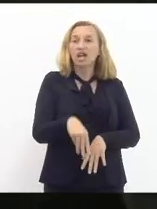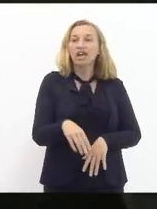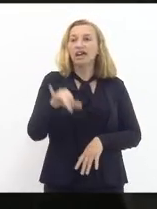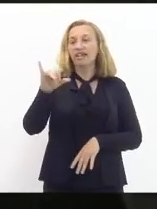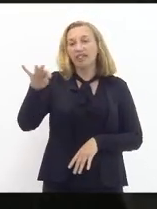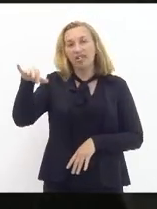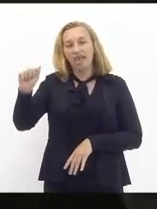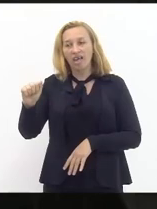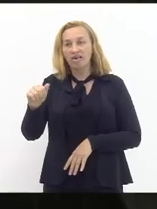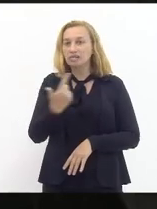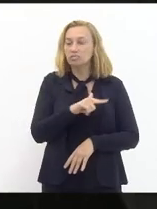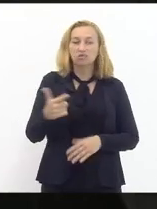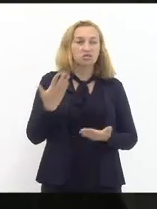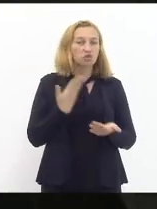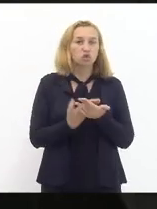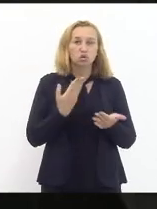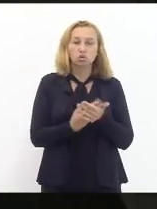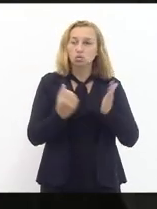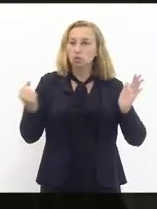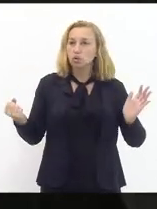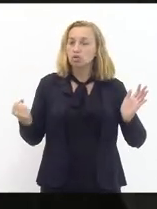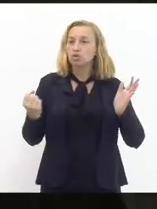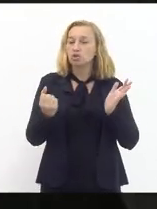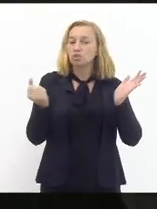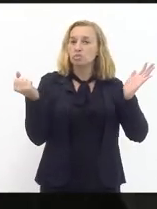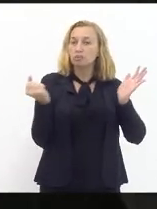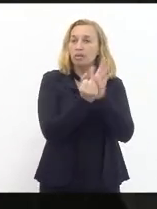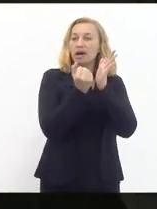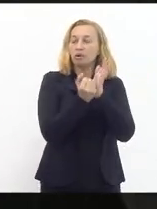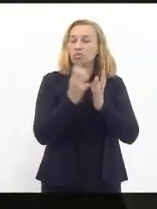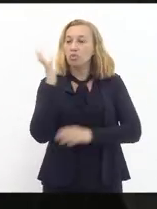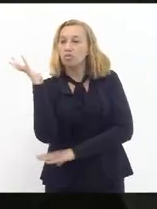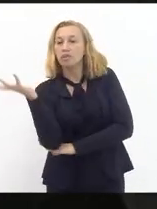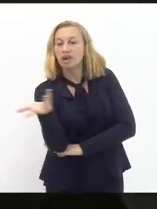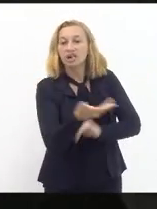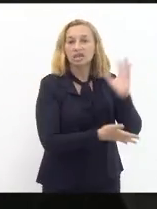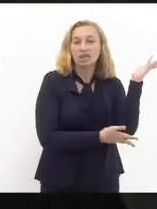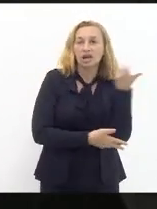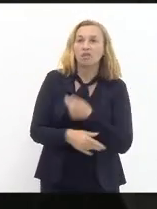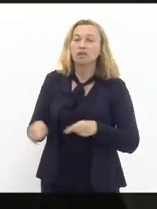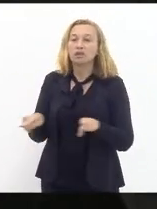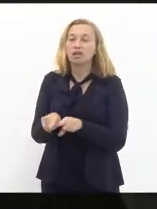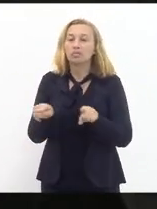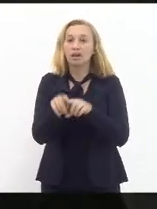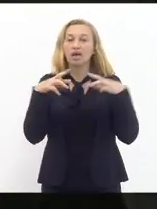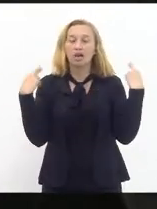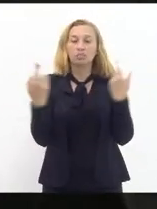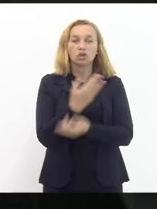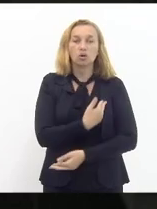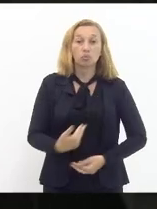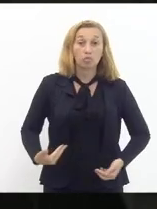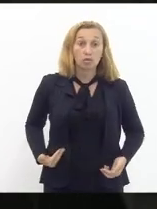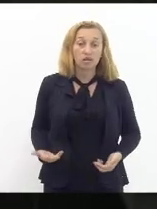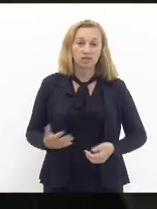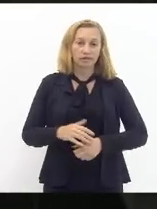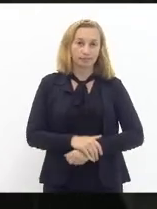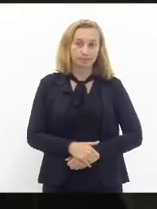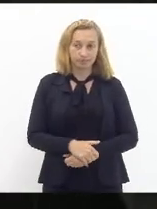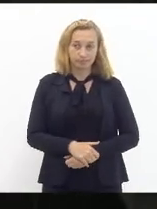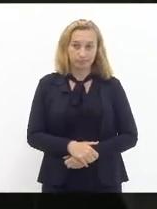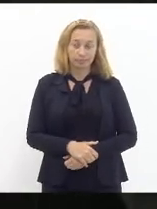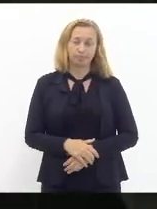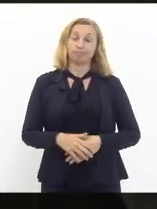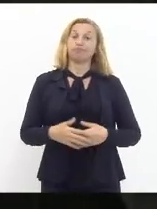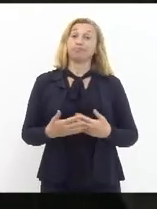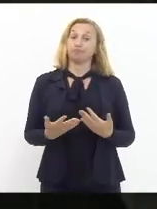Não teve estudo de impacto ambiental e nem tampouco audiência pública.